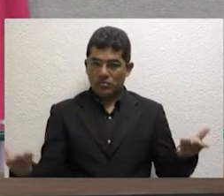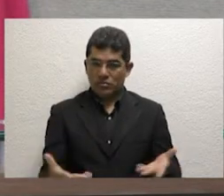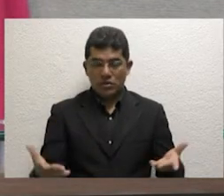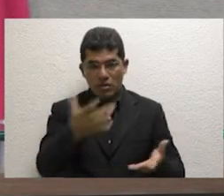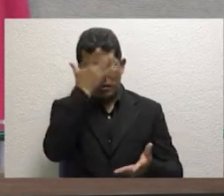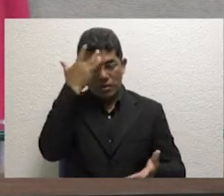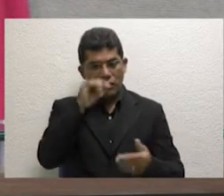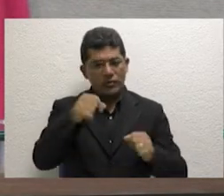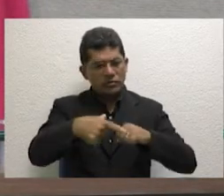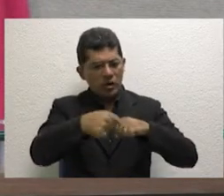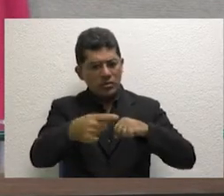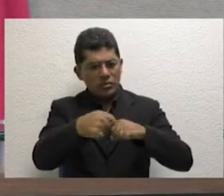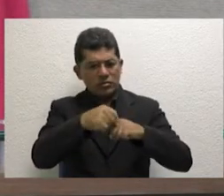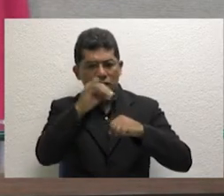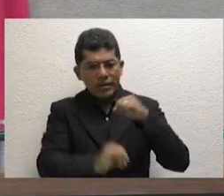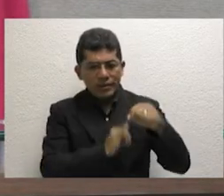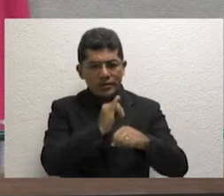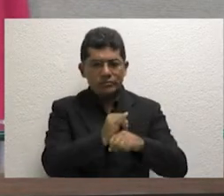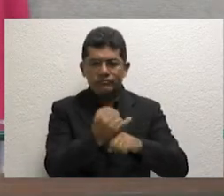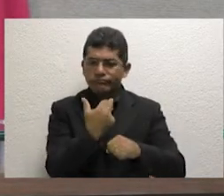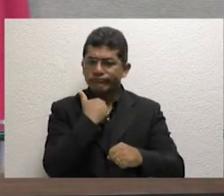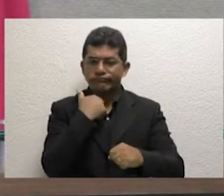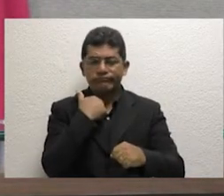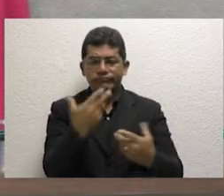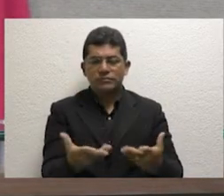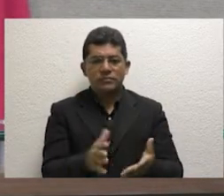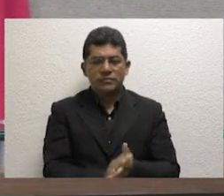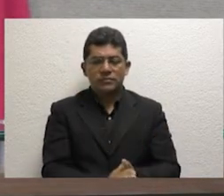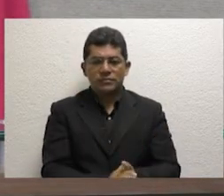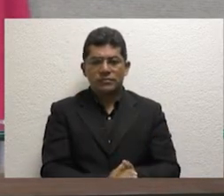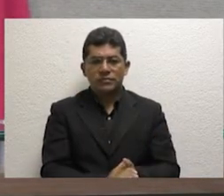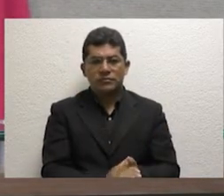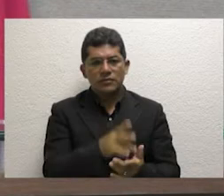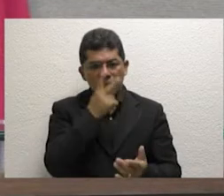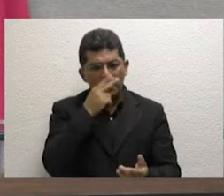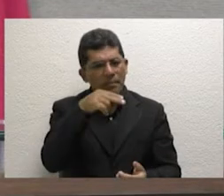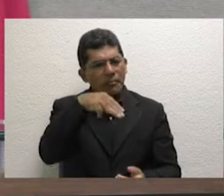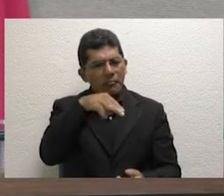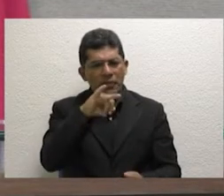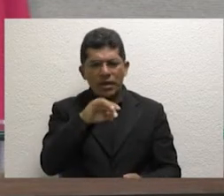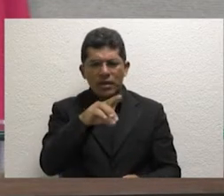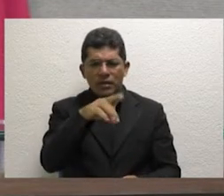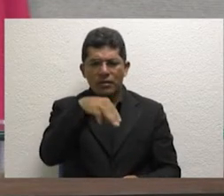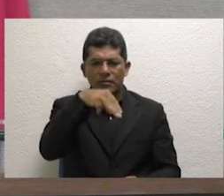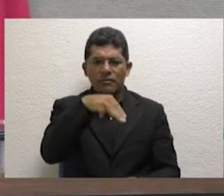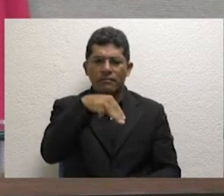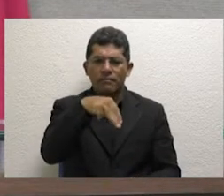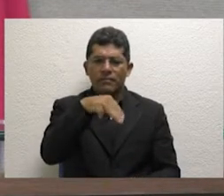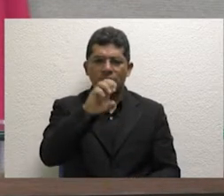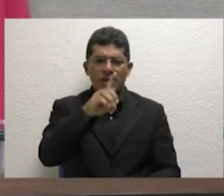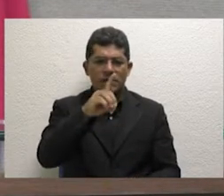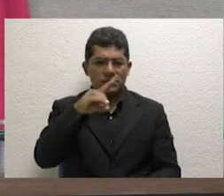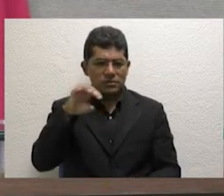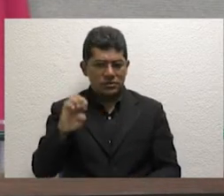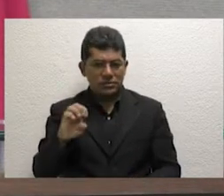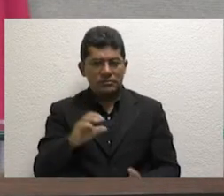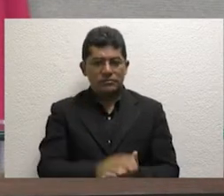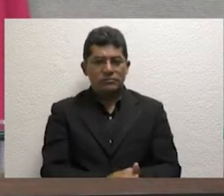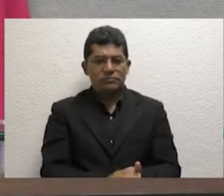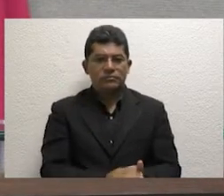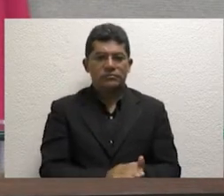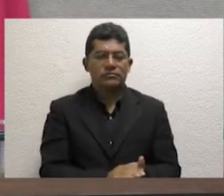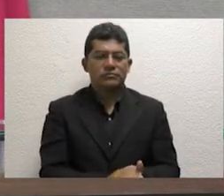baixar um aplicativo, deputado Ferraz, nos seus telefones, que mede, que mede em tempo real, se o que